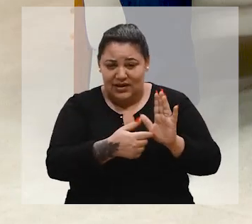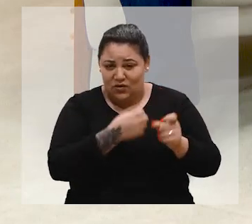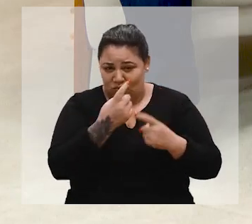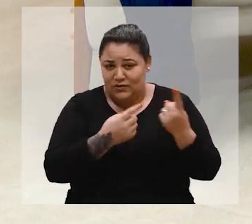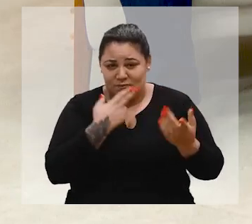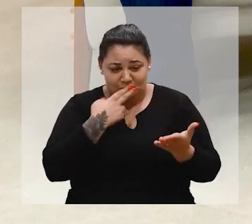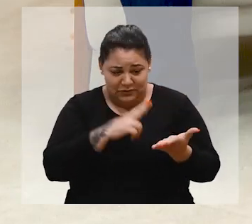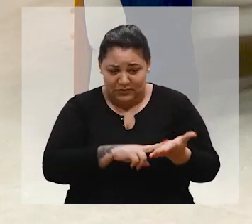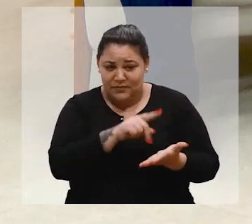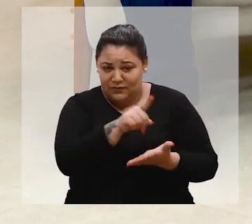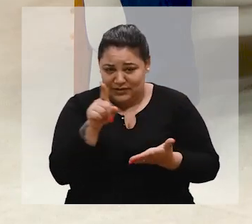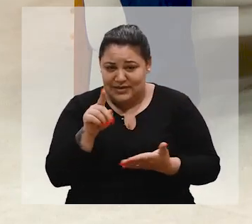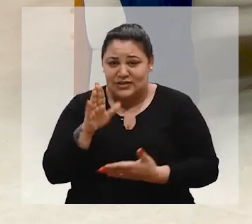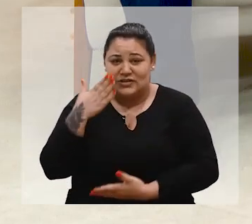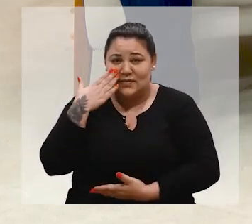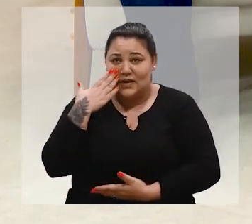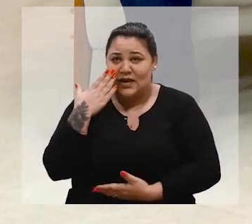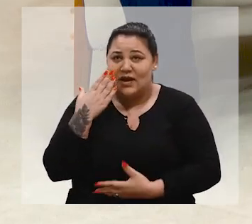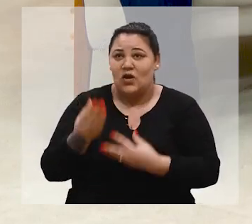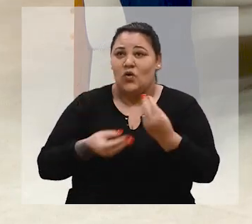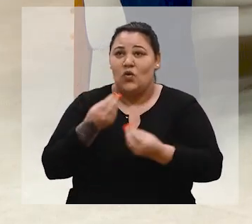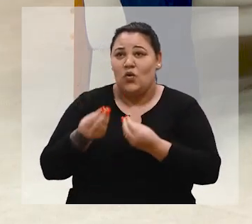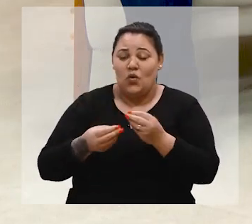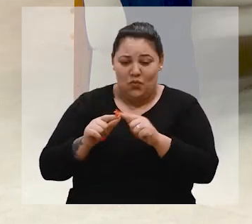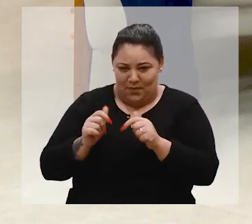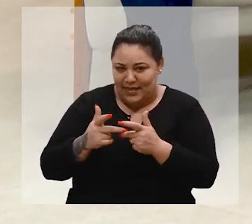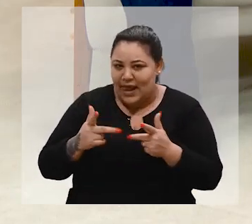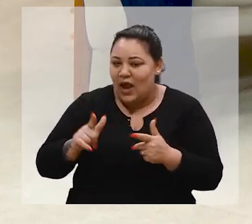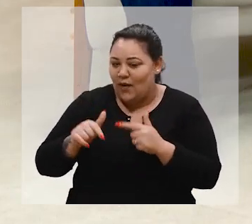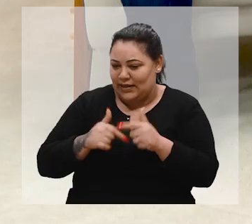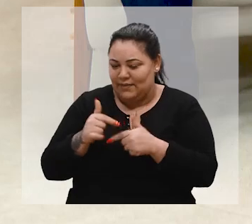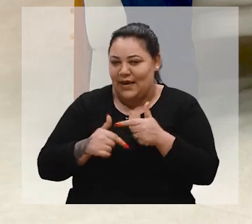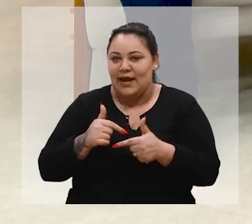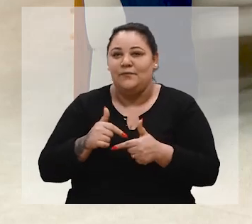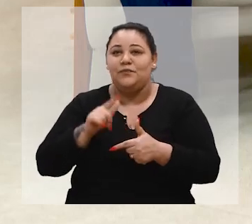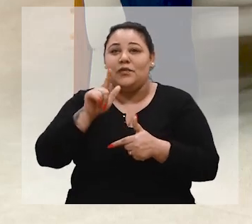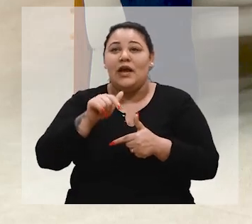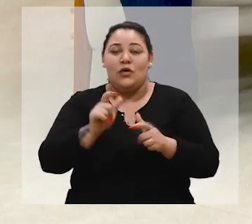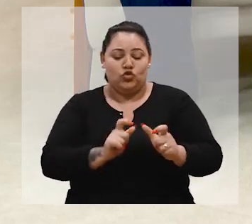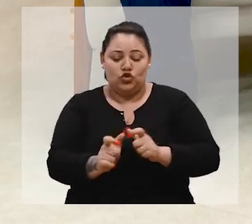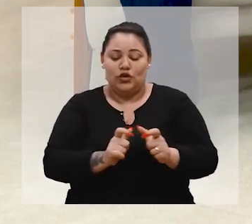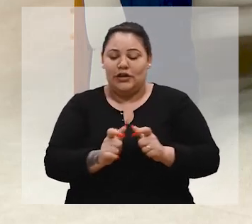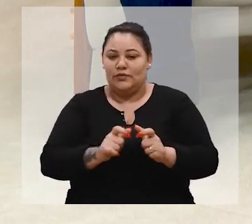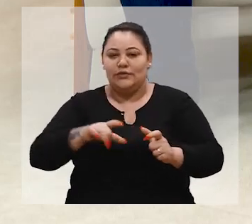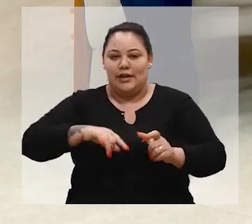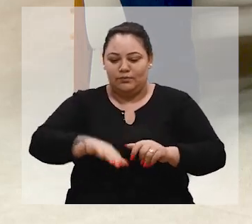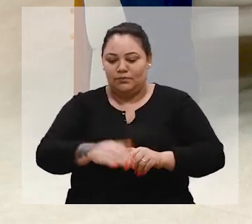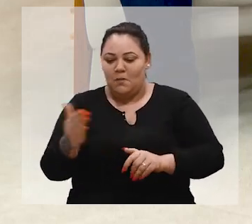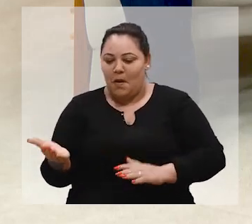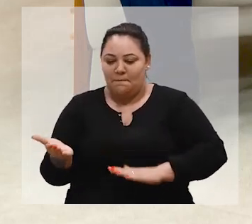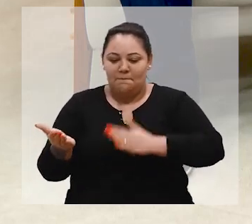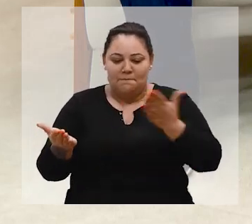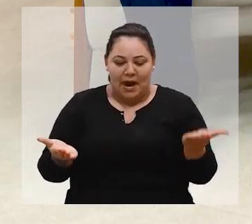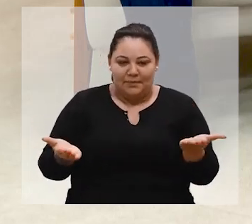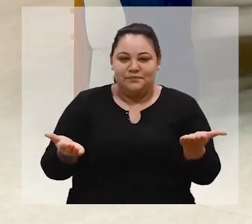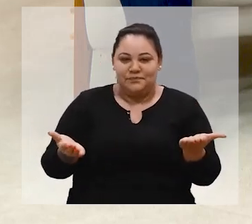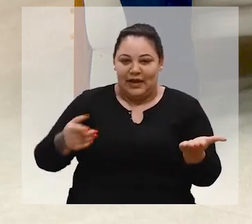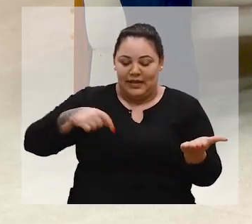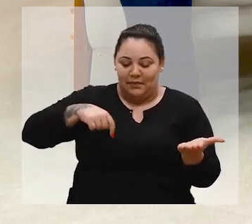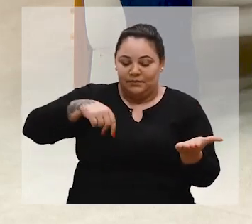de como o material ele é trabalhado. Ele é um jogo de trilha, como as crianças já conhecem, tem um tabuleiro,